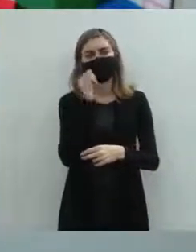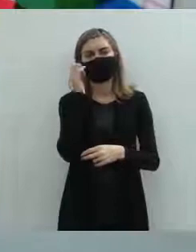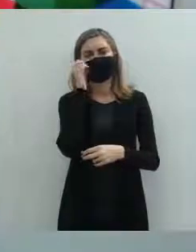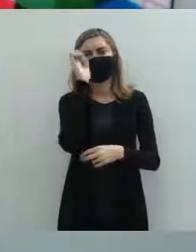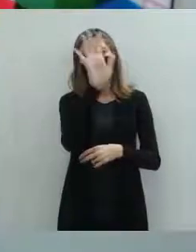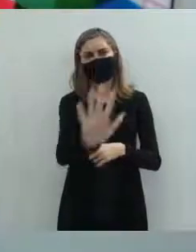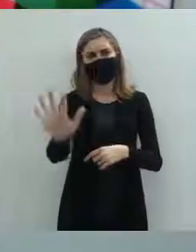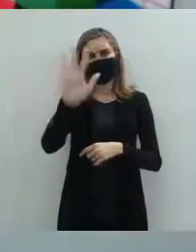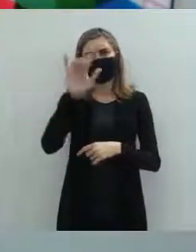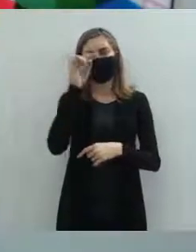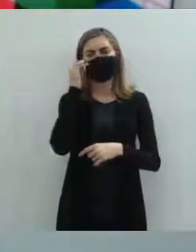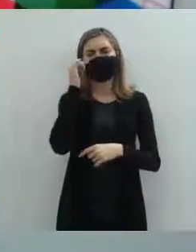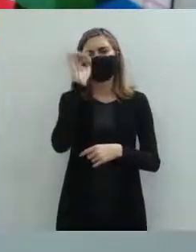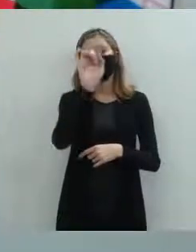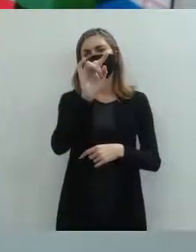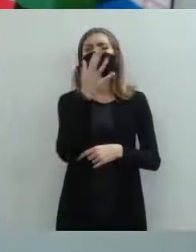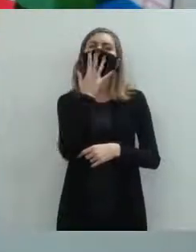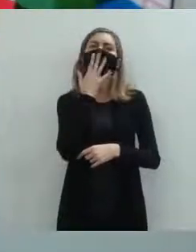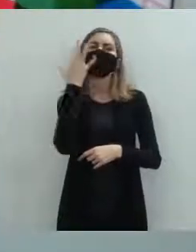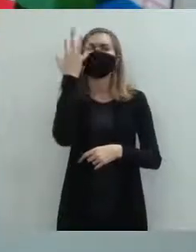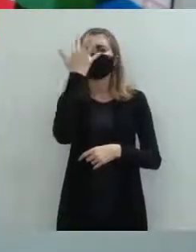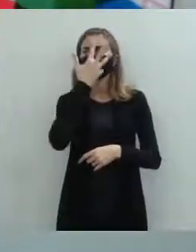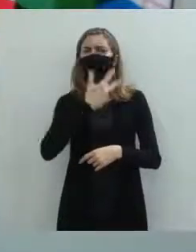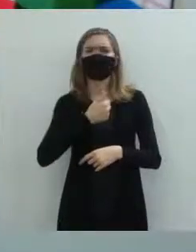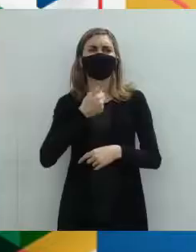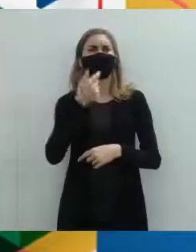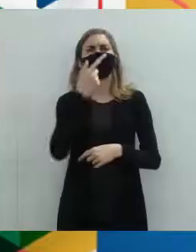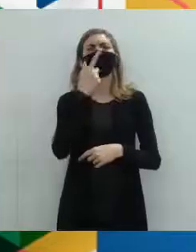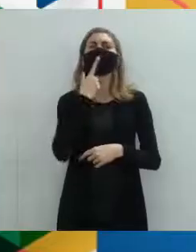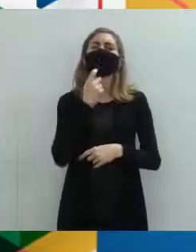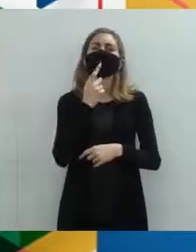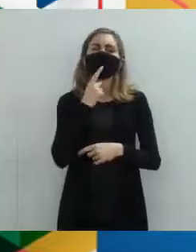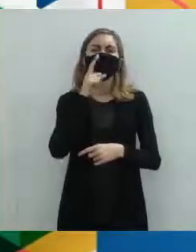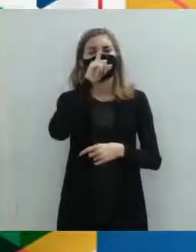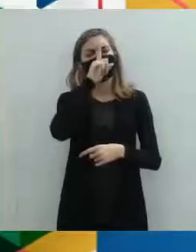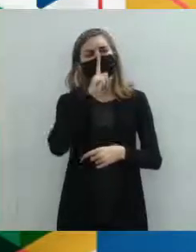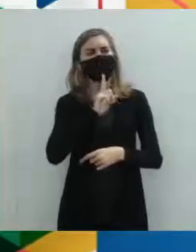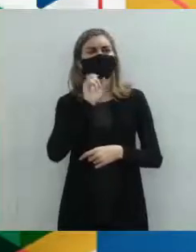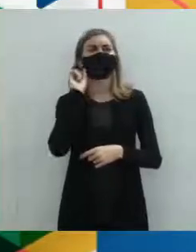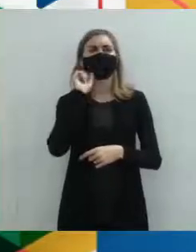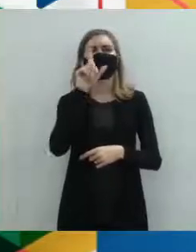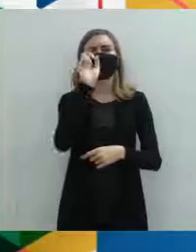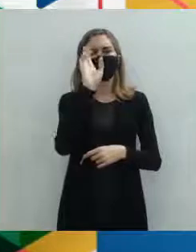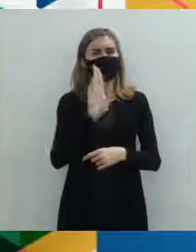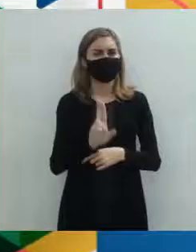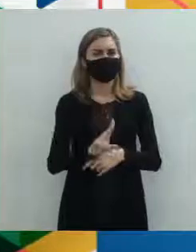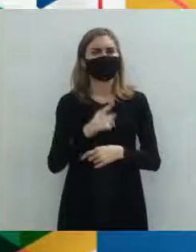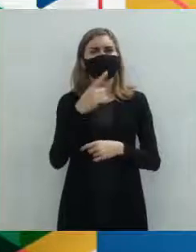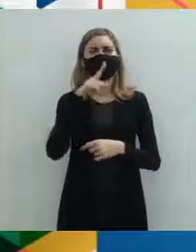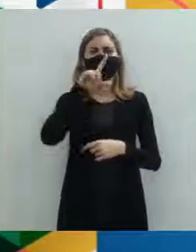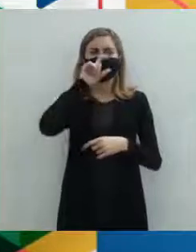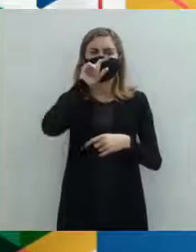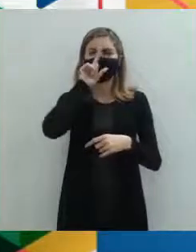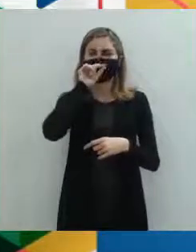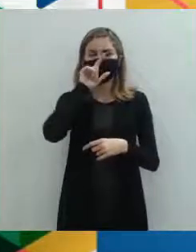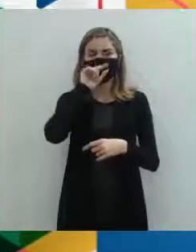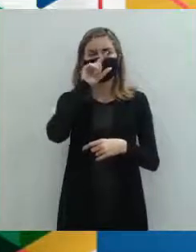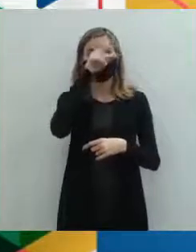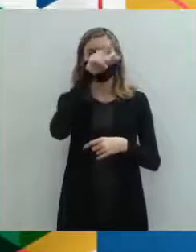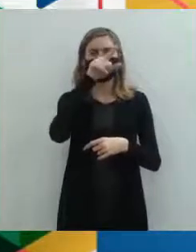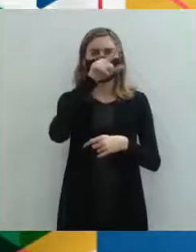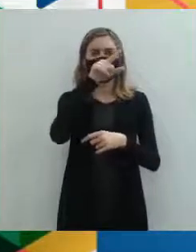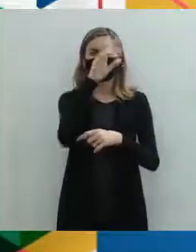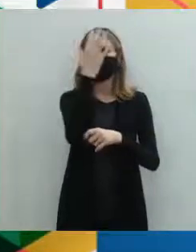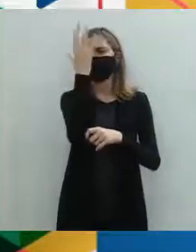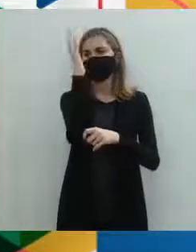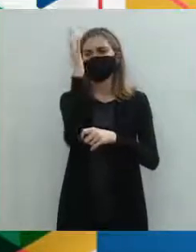olha quantas cores bonitas aí. A gente tem o anil, tem o vermelho, o amarelo. Nessa arara que está sobre